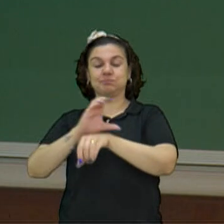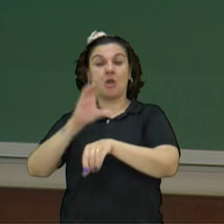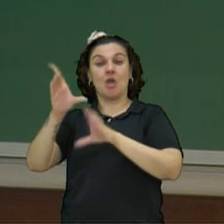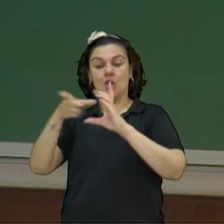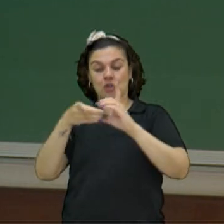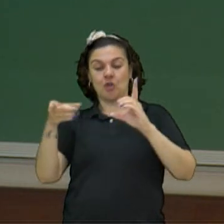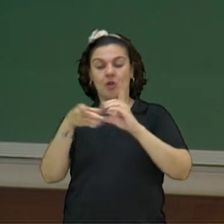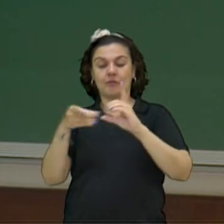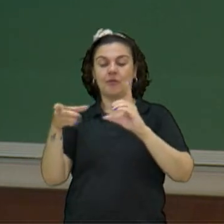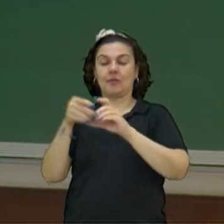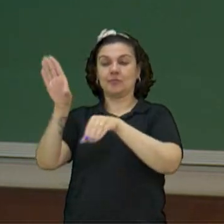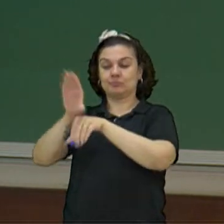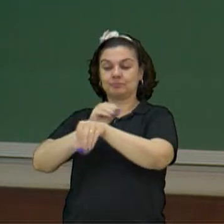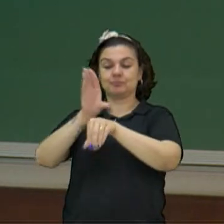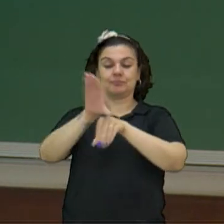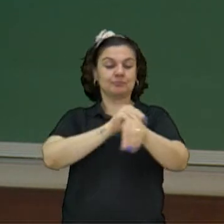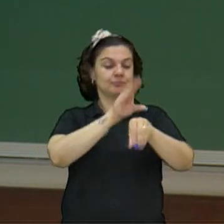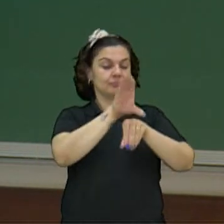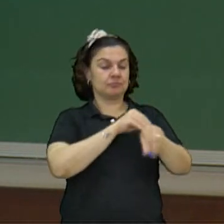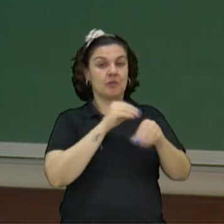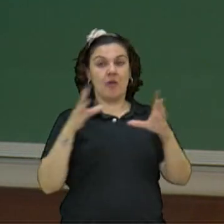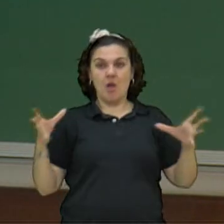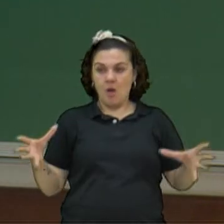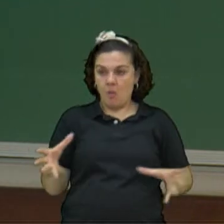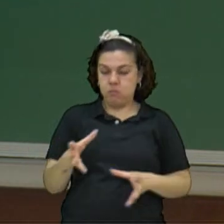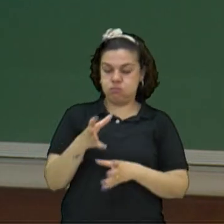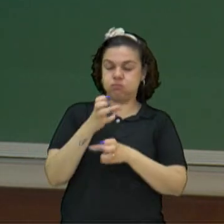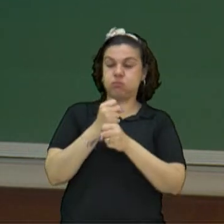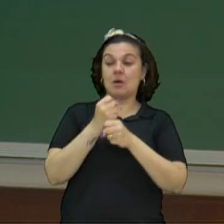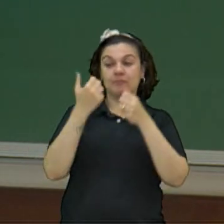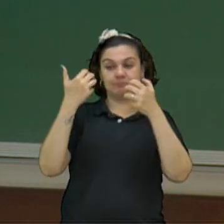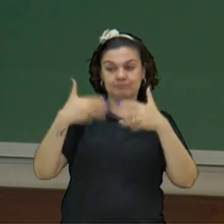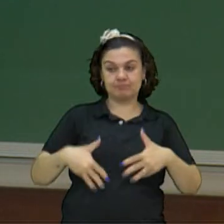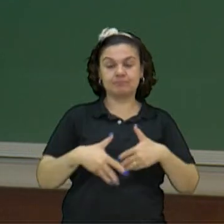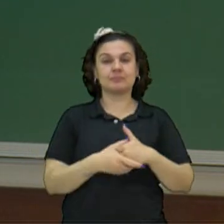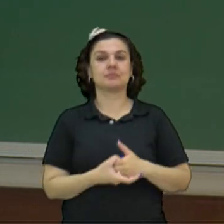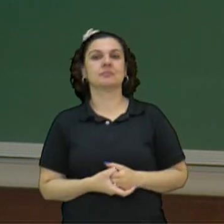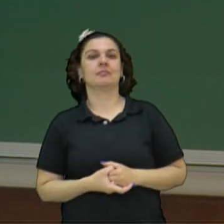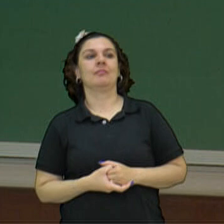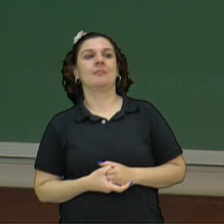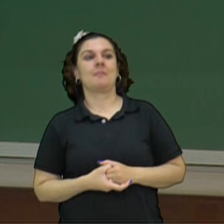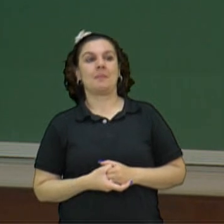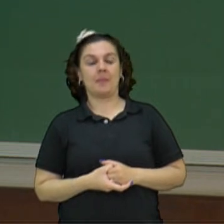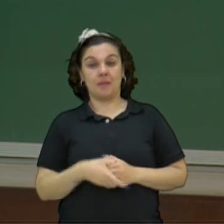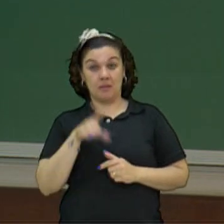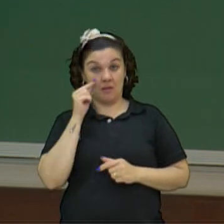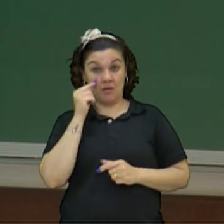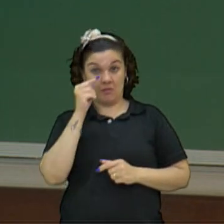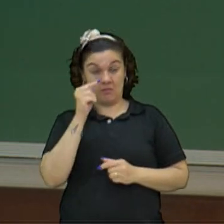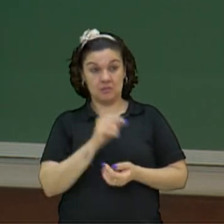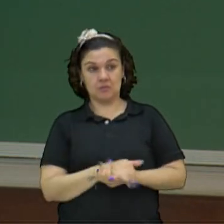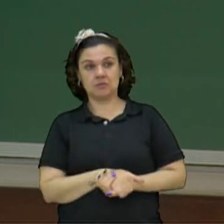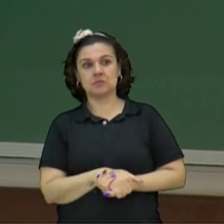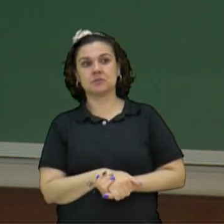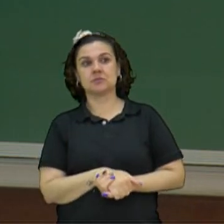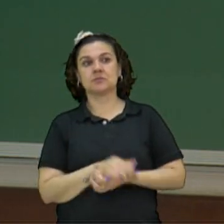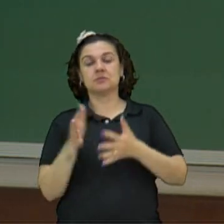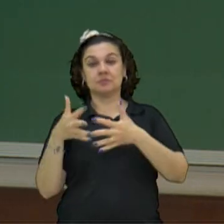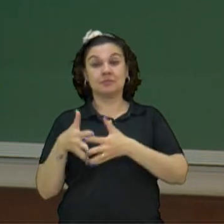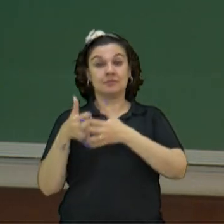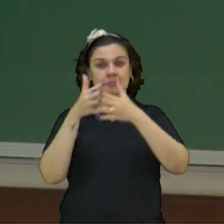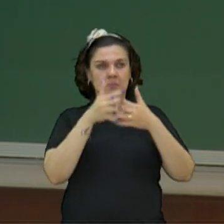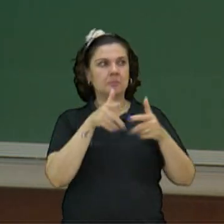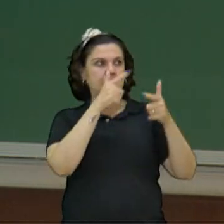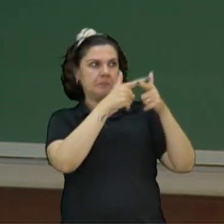dólares e eles vão acumulando, e isso vem colocando em choque, inclusive em conflito com o